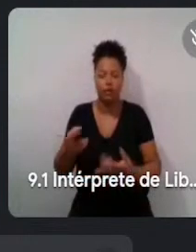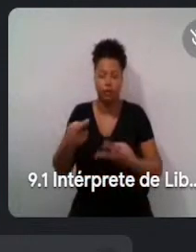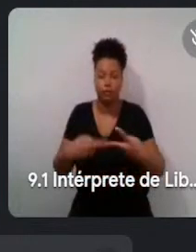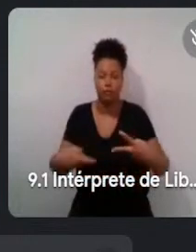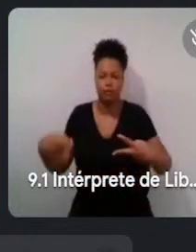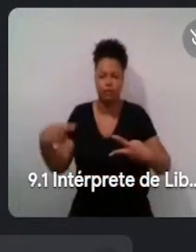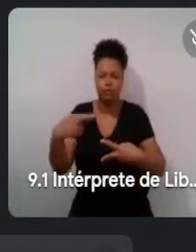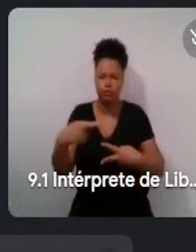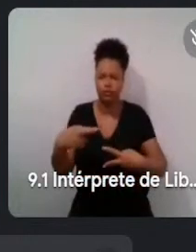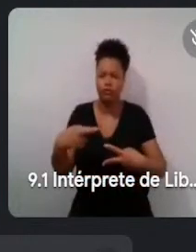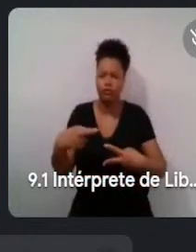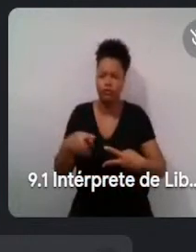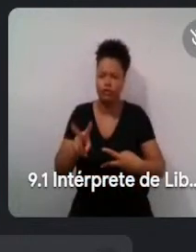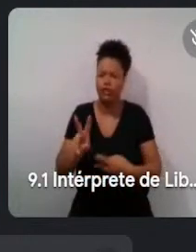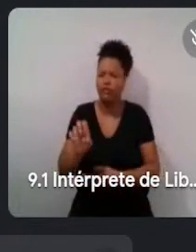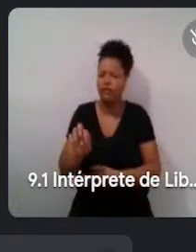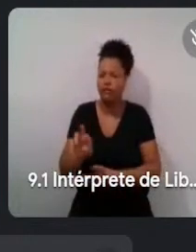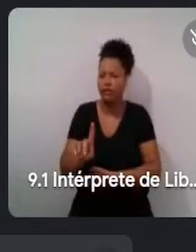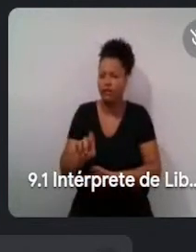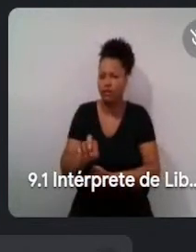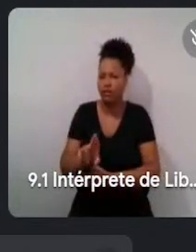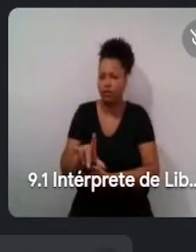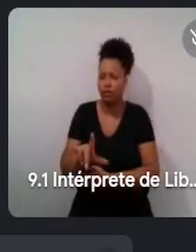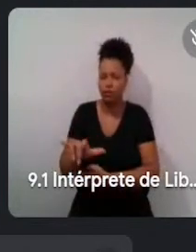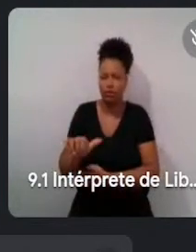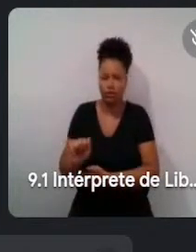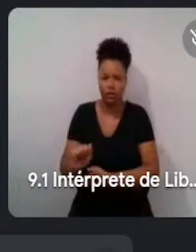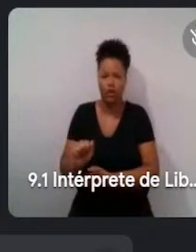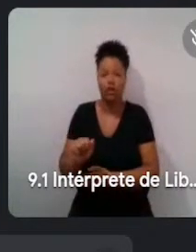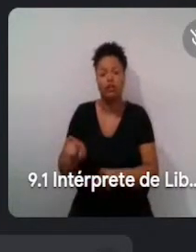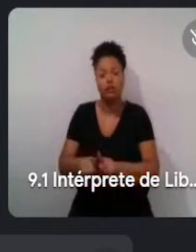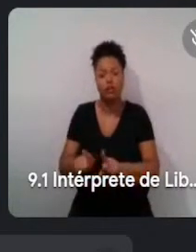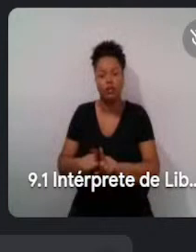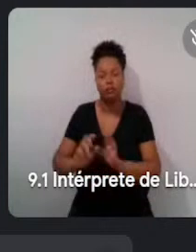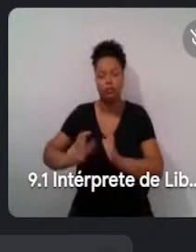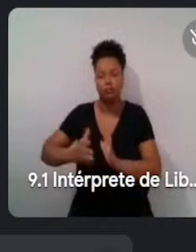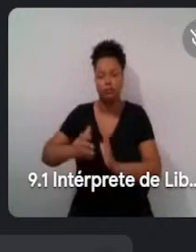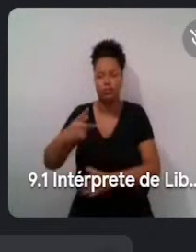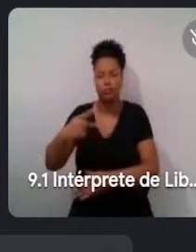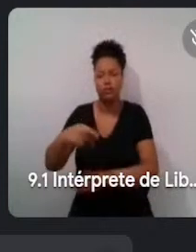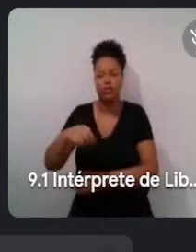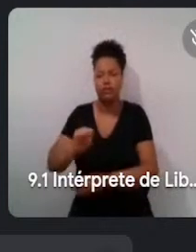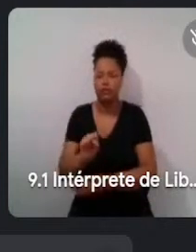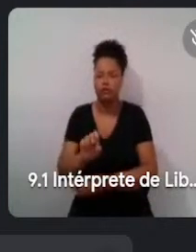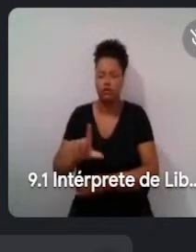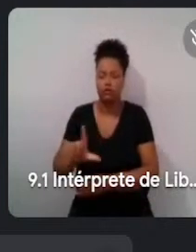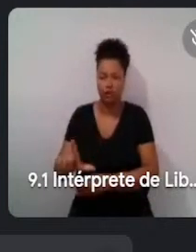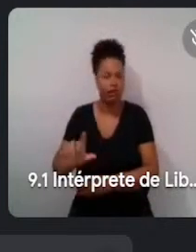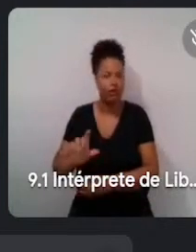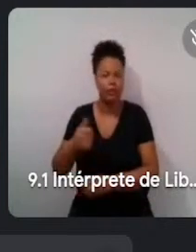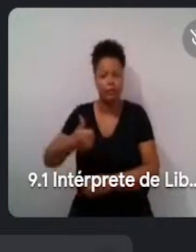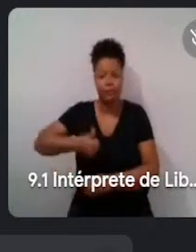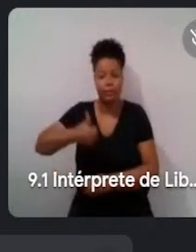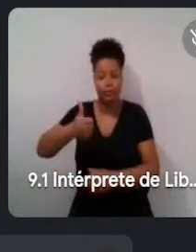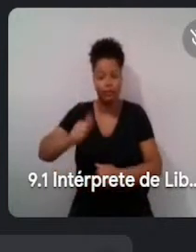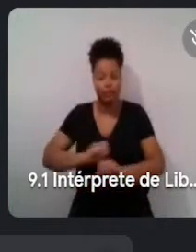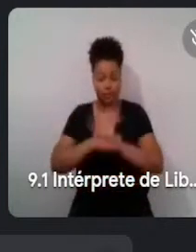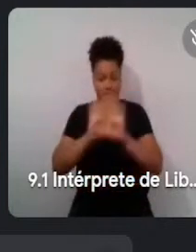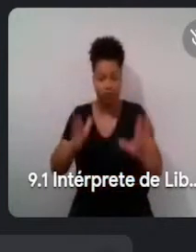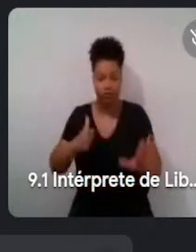de Vandelúcia e PSL, primeiro esclareço no meu